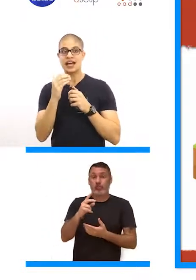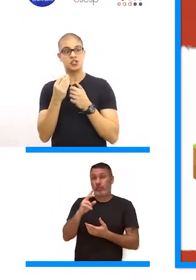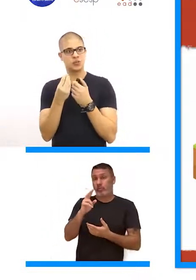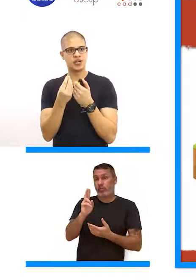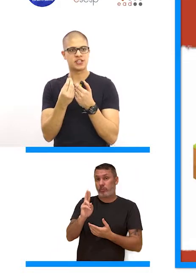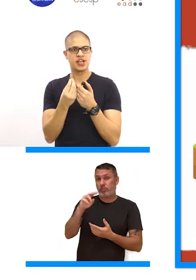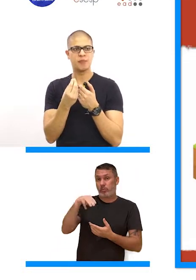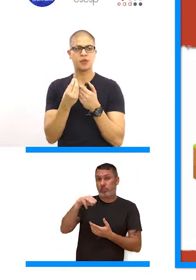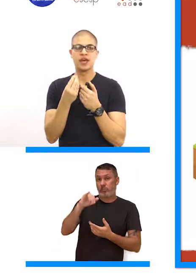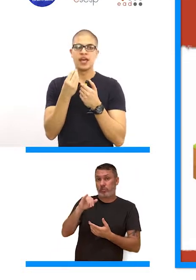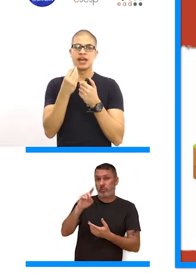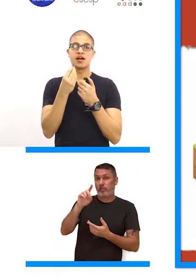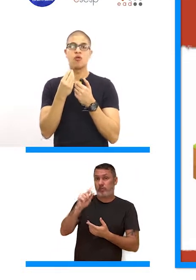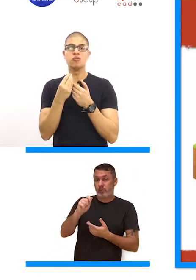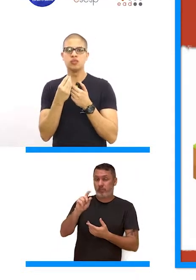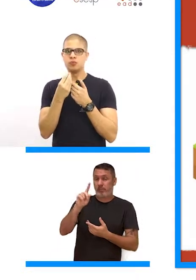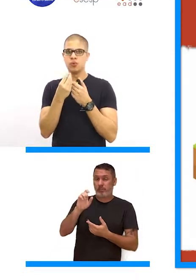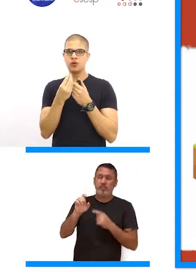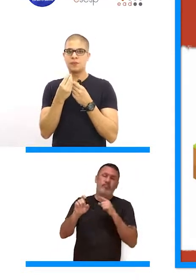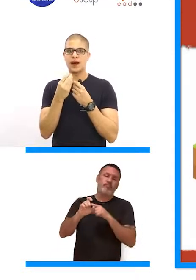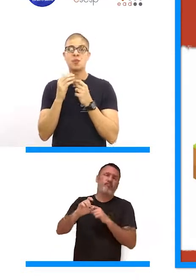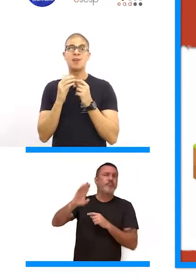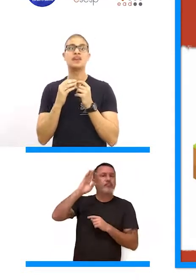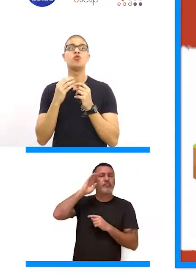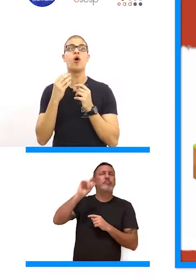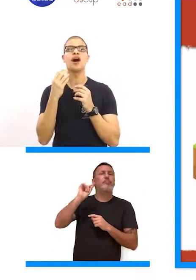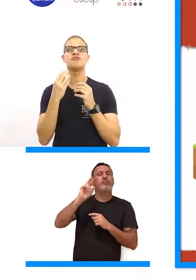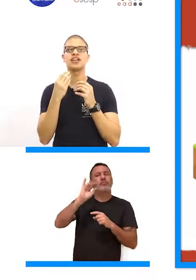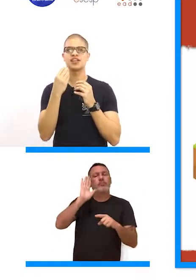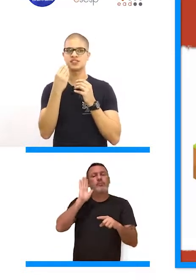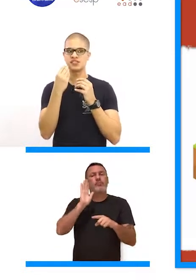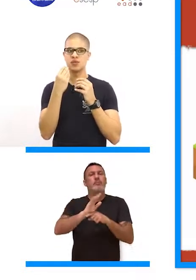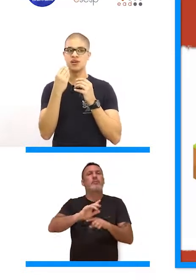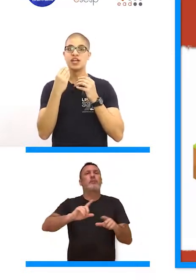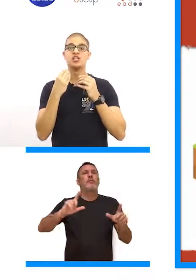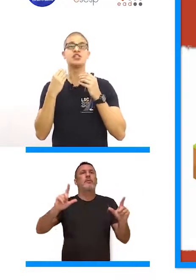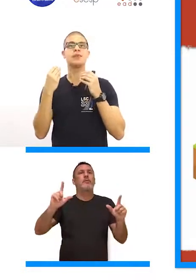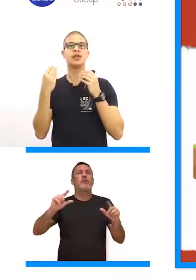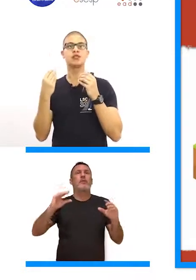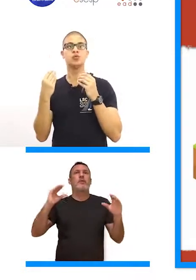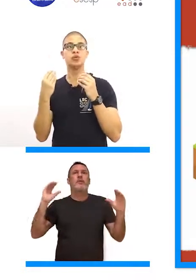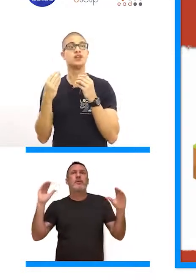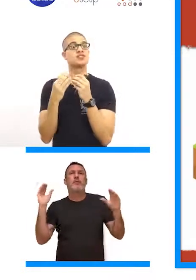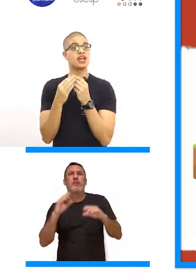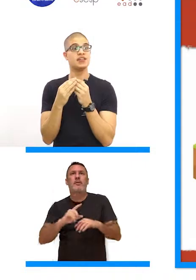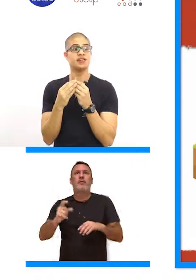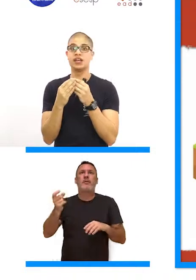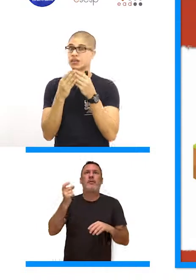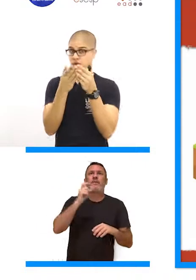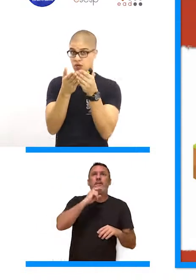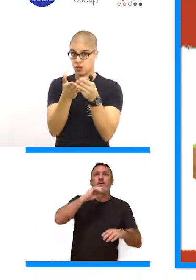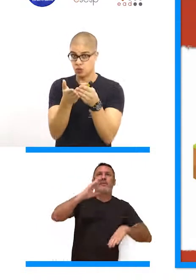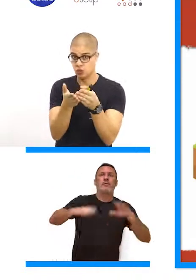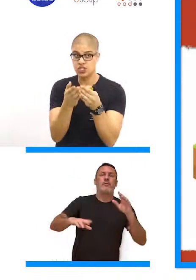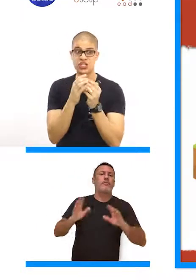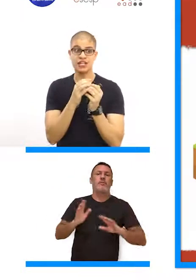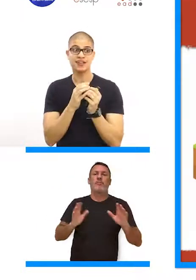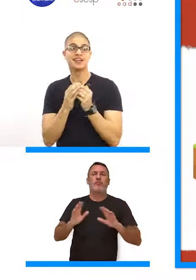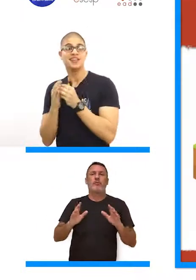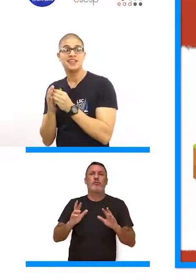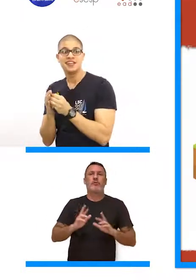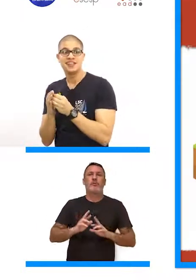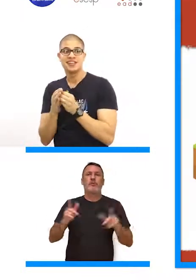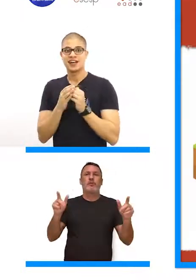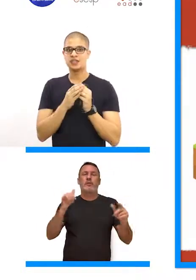A umidade, por exemplo, ela contribui para uma menor variação de temperaturas entre o